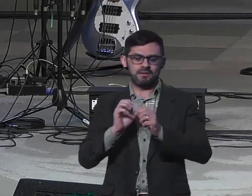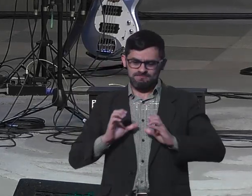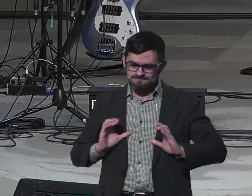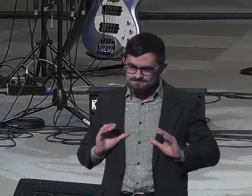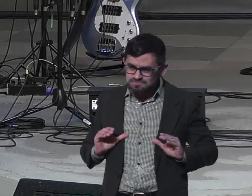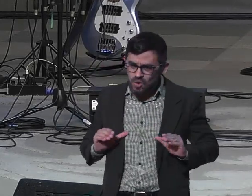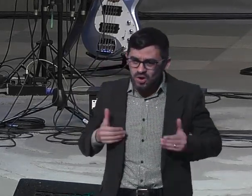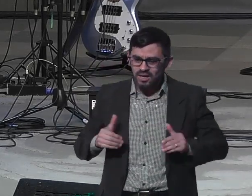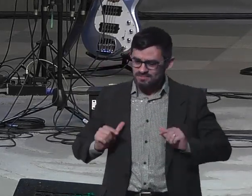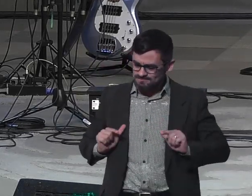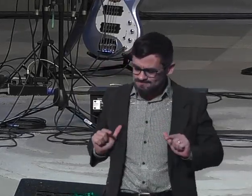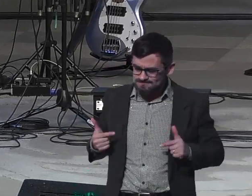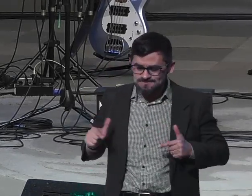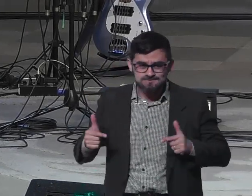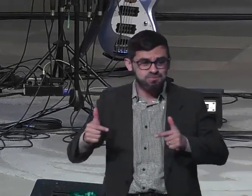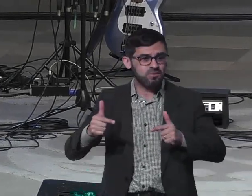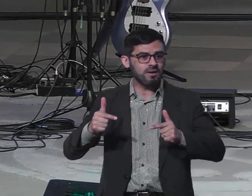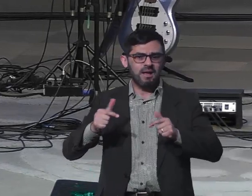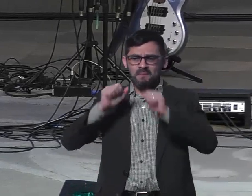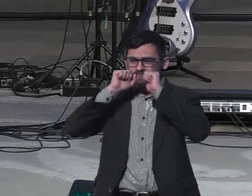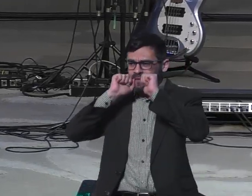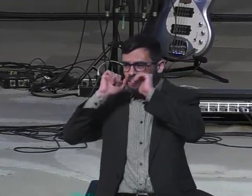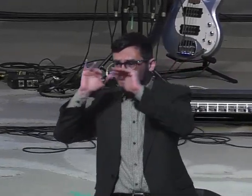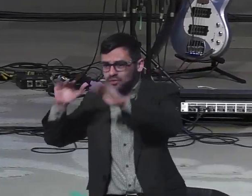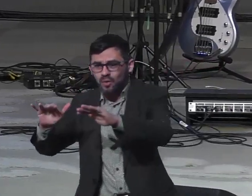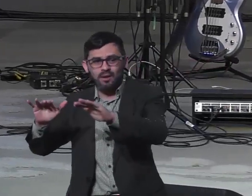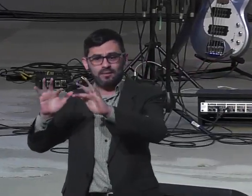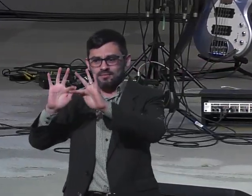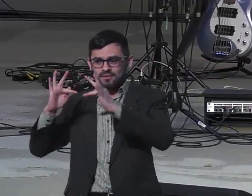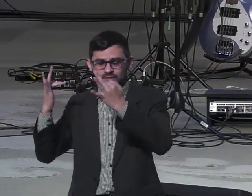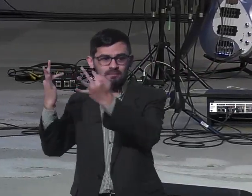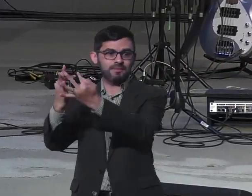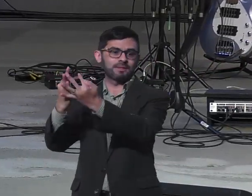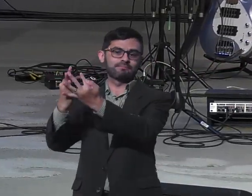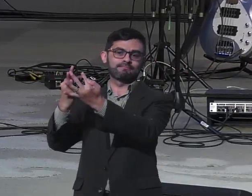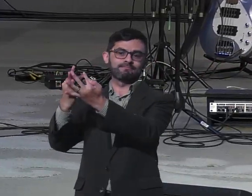esforcei o máximo possível para abençoar a minha casa.